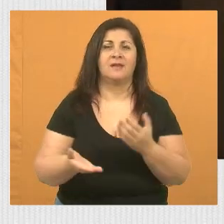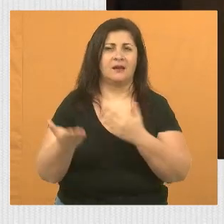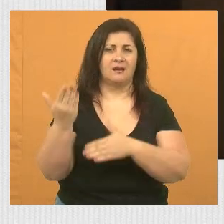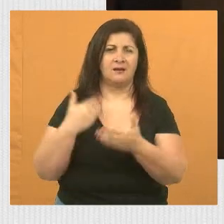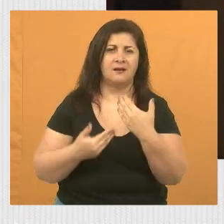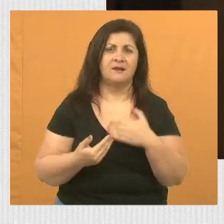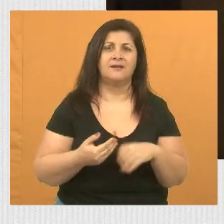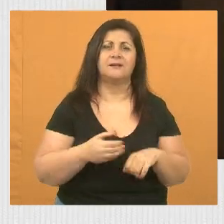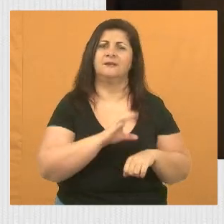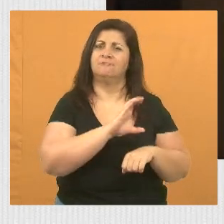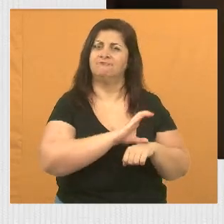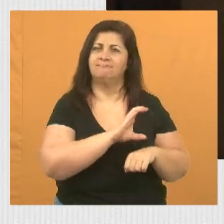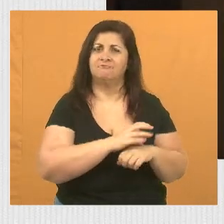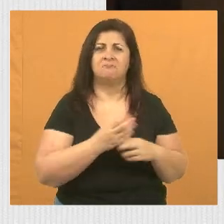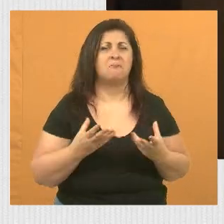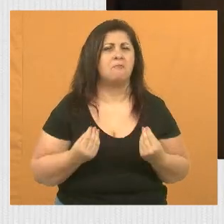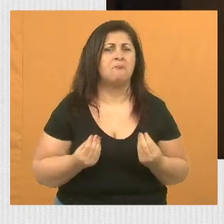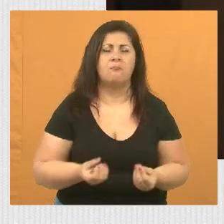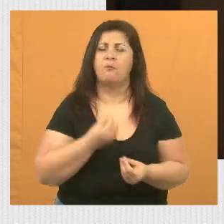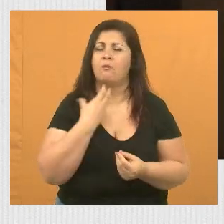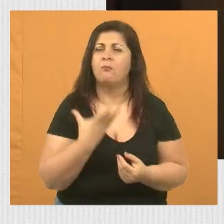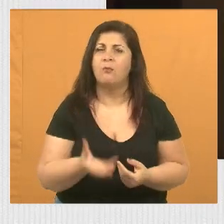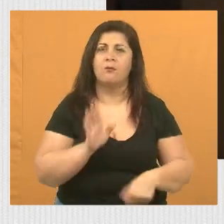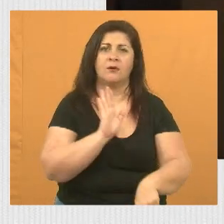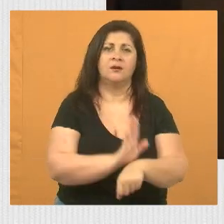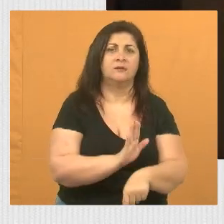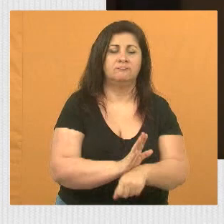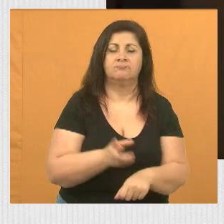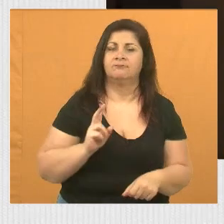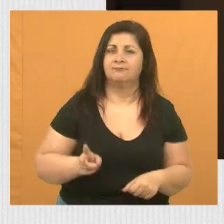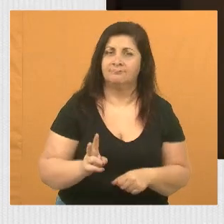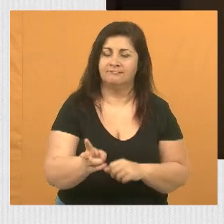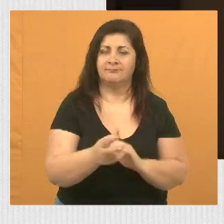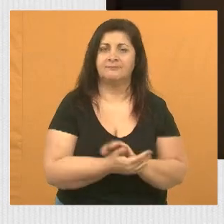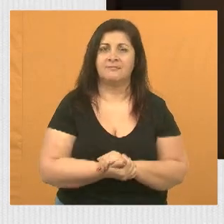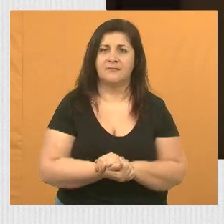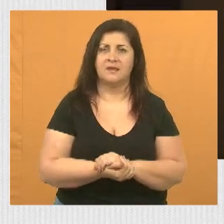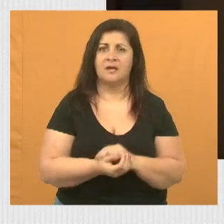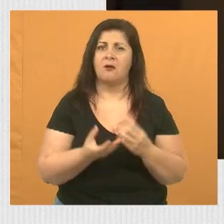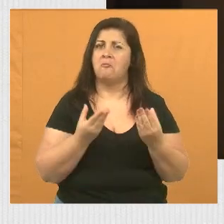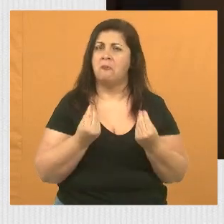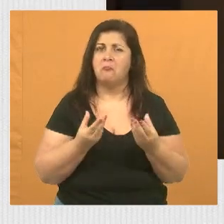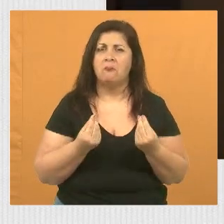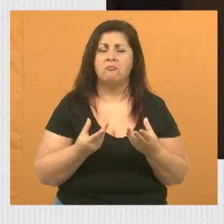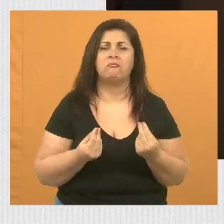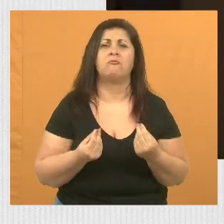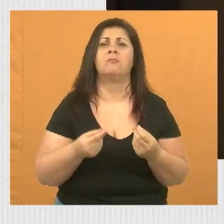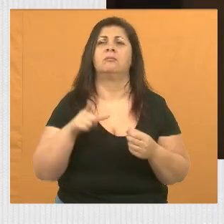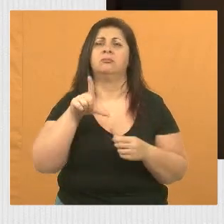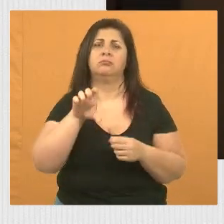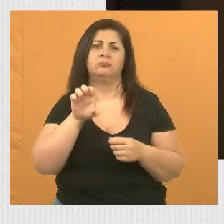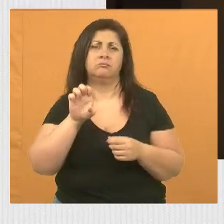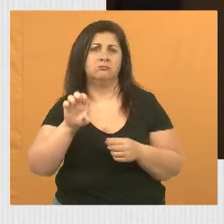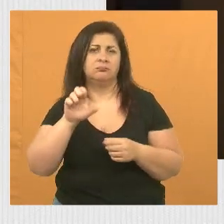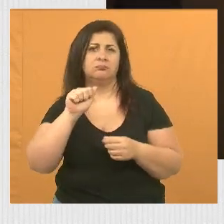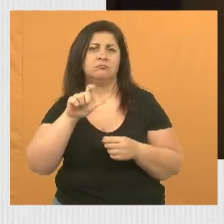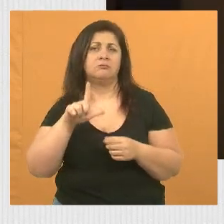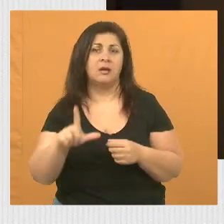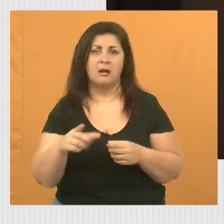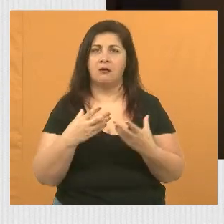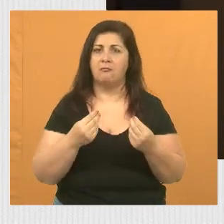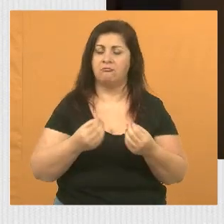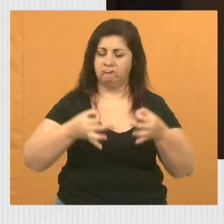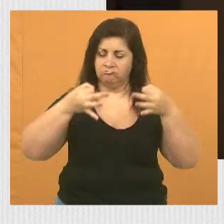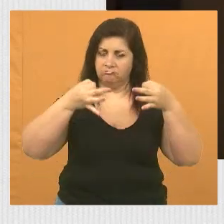muito eficiente, sempre muito prestativa, muito leal, muito assim, muito honesta